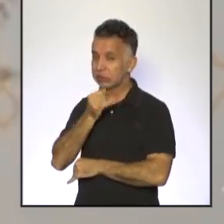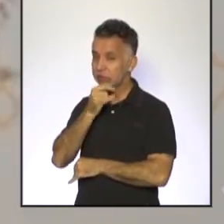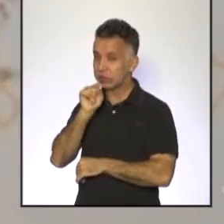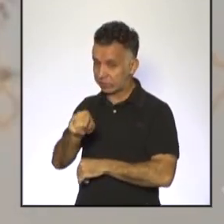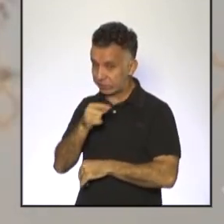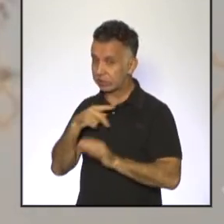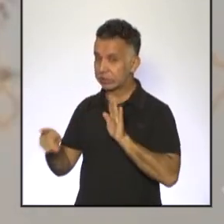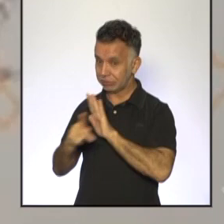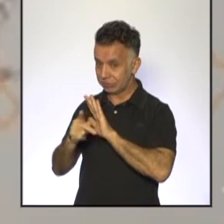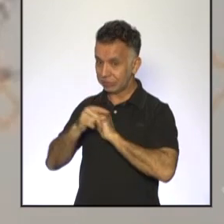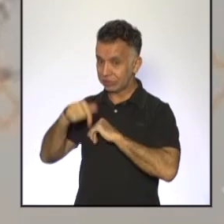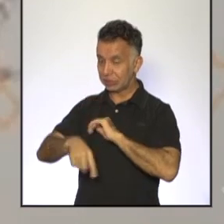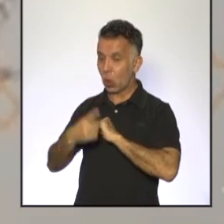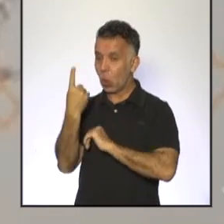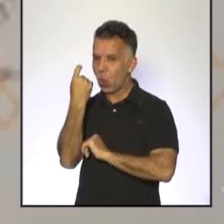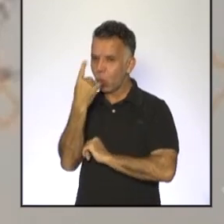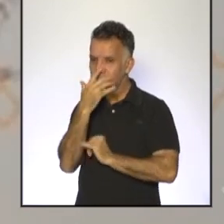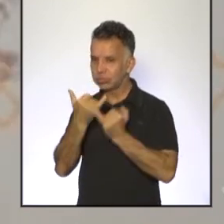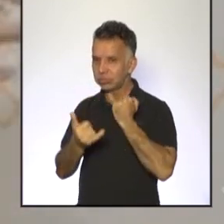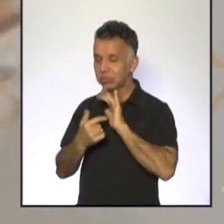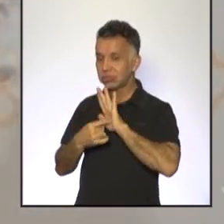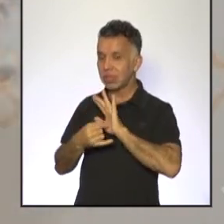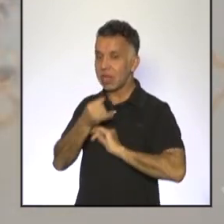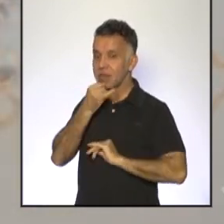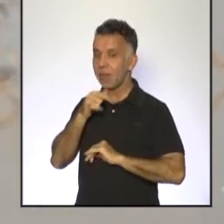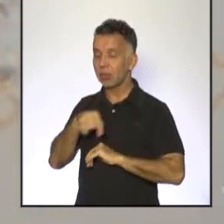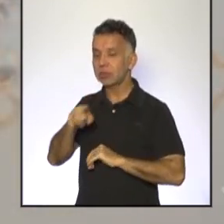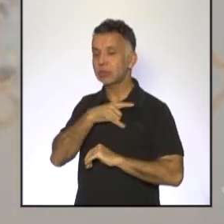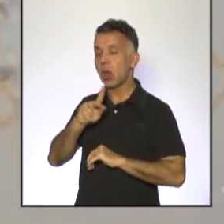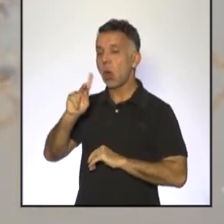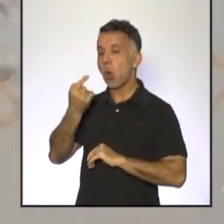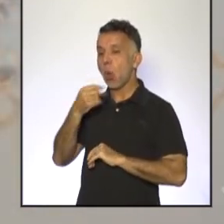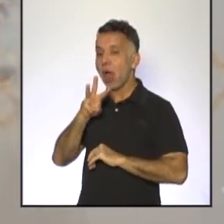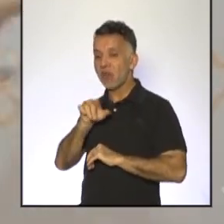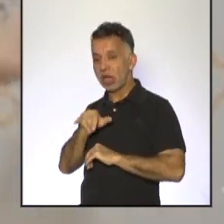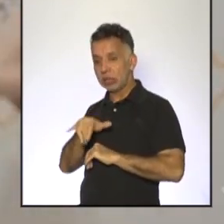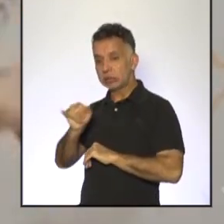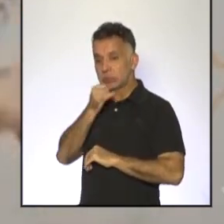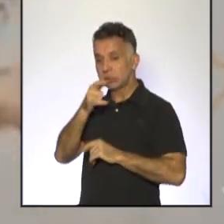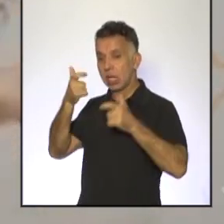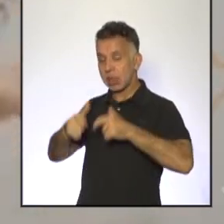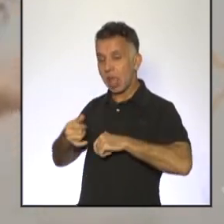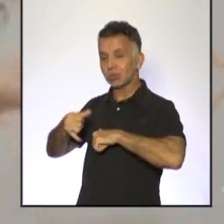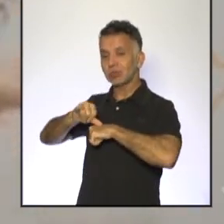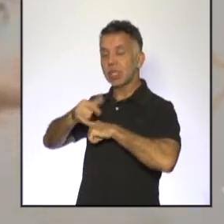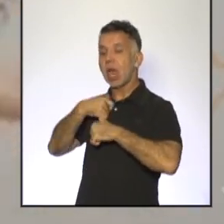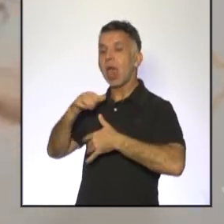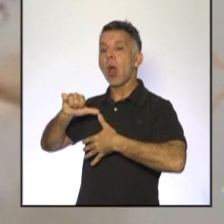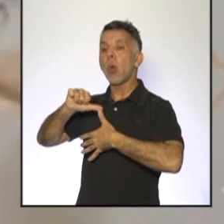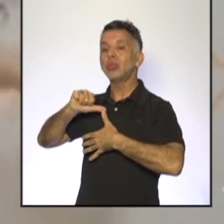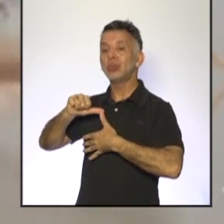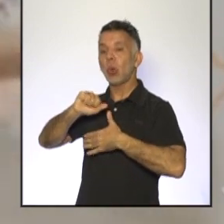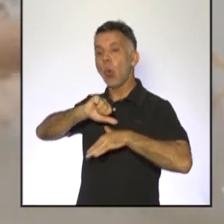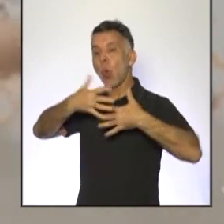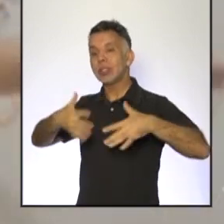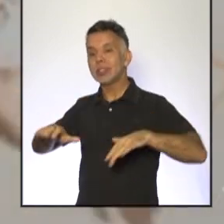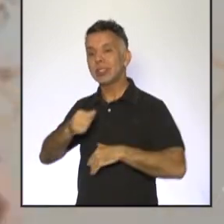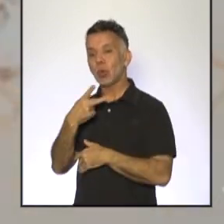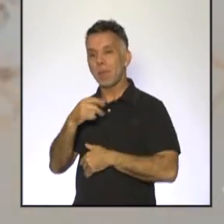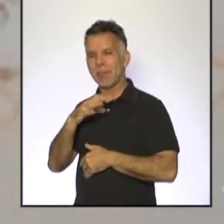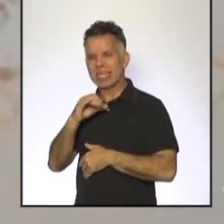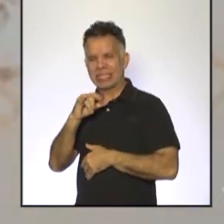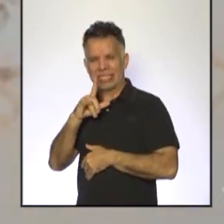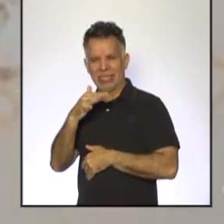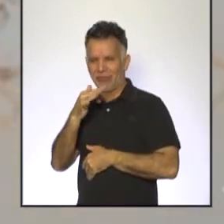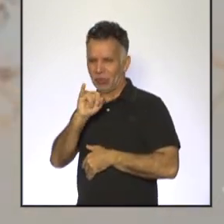de hotspots no nosso planeta. O Havaí está no centro do Oceano Pacífico, mais ou menos na